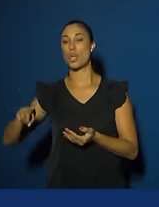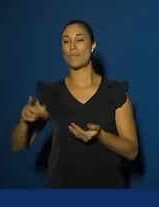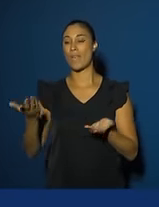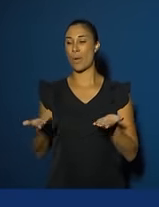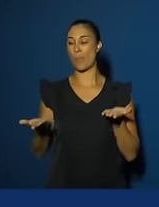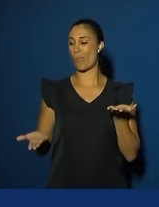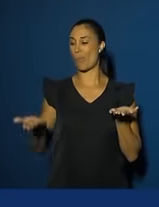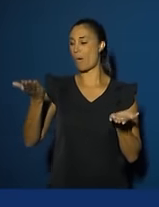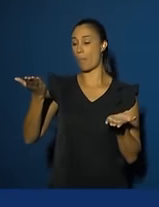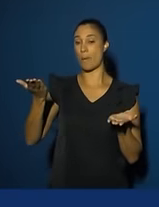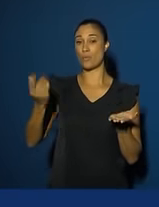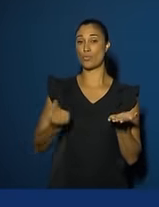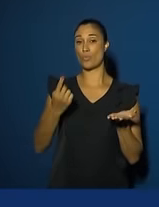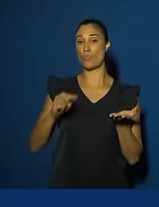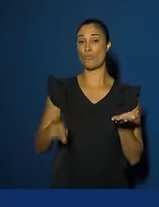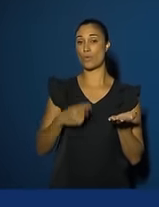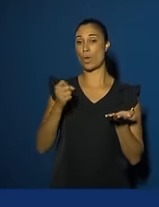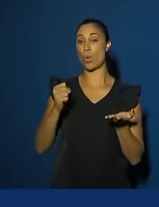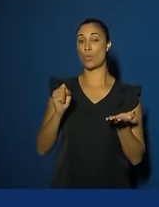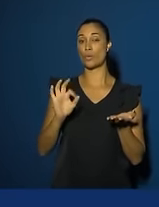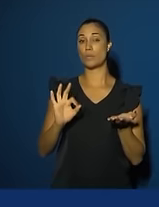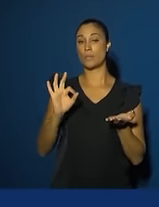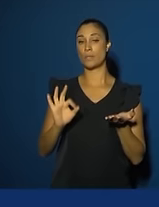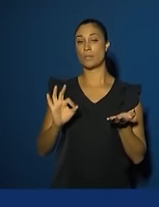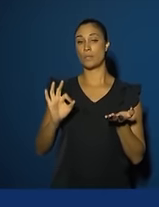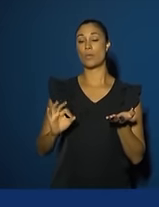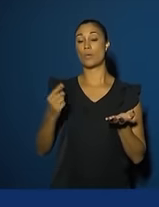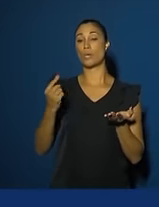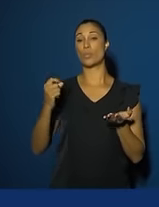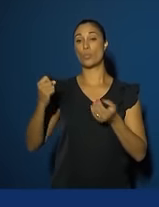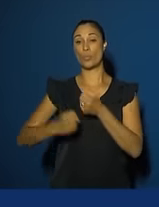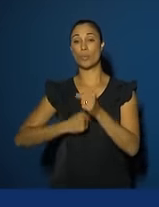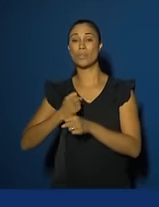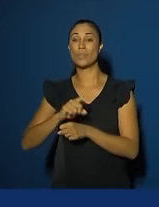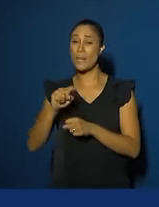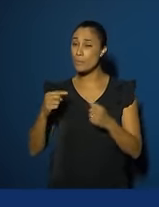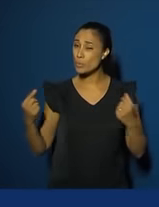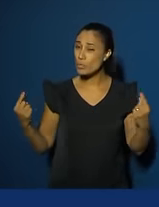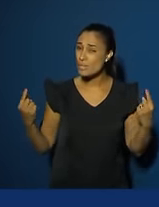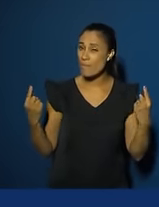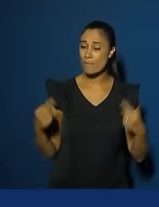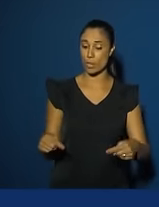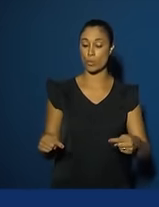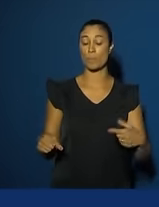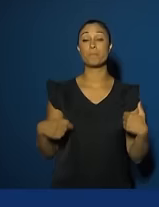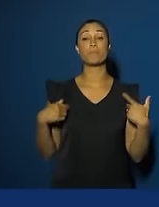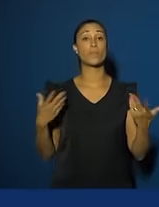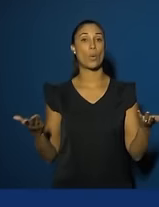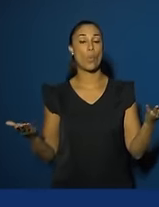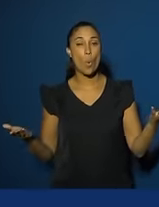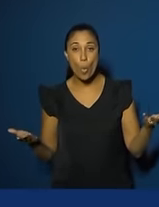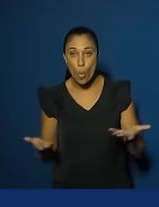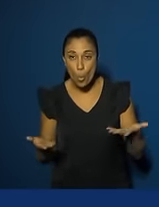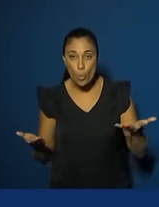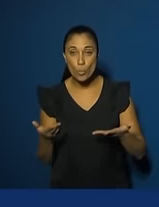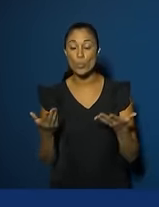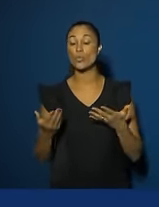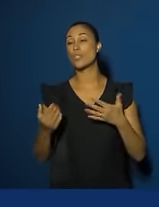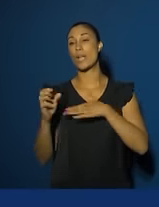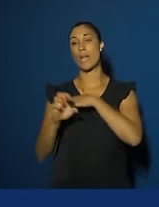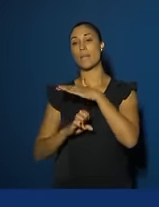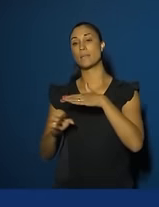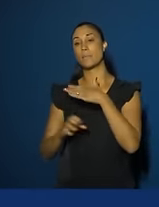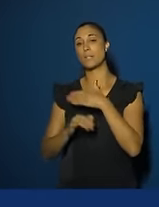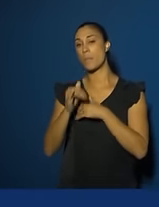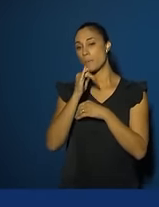de arrecadação de 1,8 pontos percentuais do PIB em um ano o que é muito desafiador então hoje o mercado a nossa estimativa no